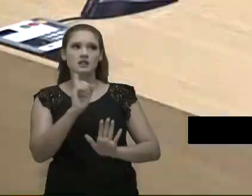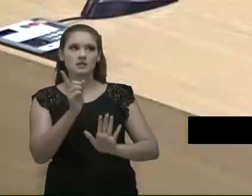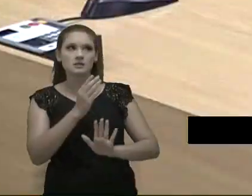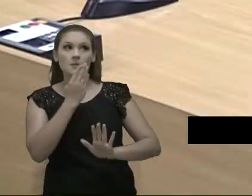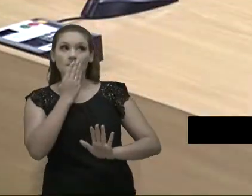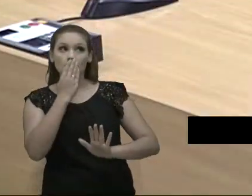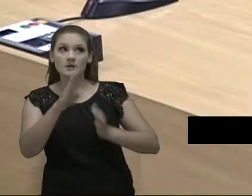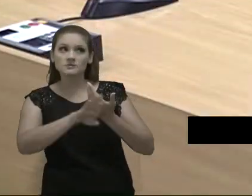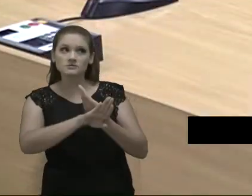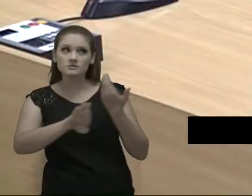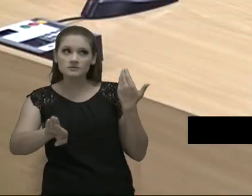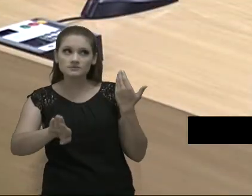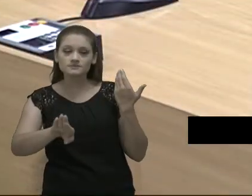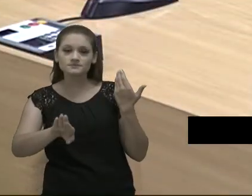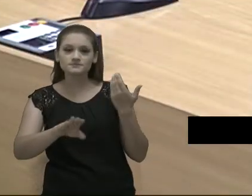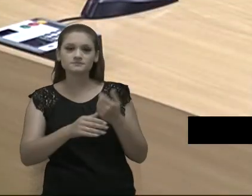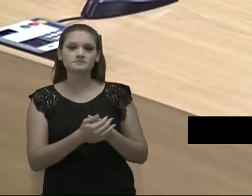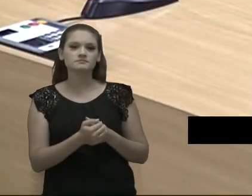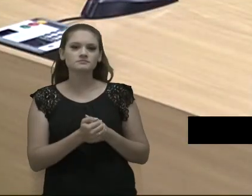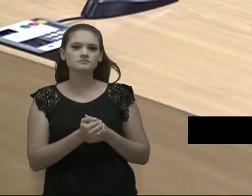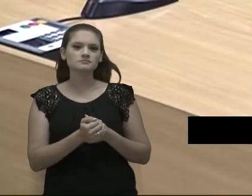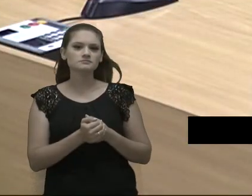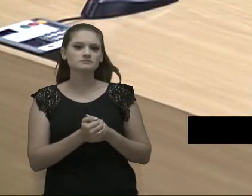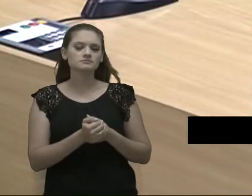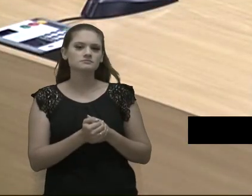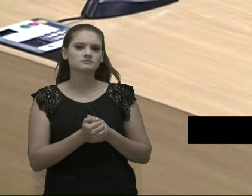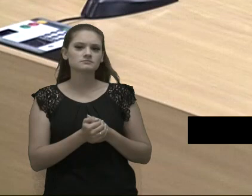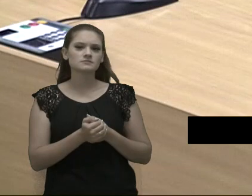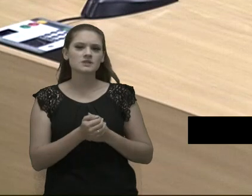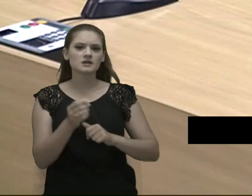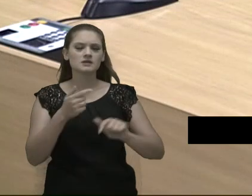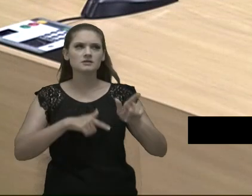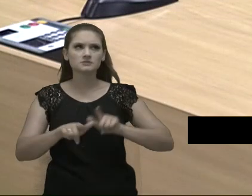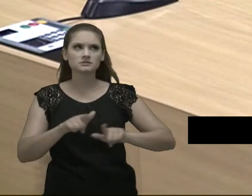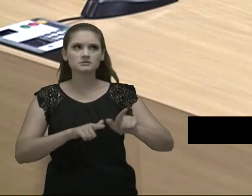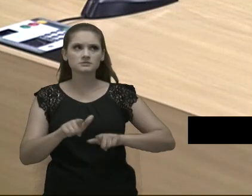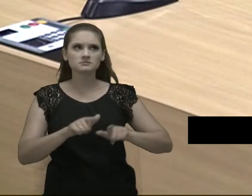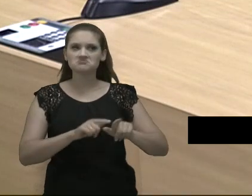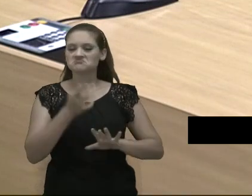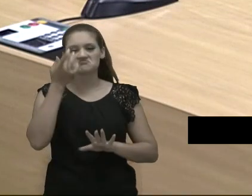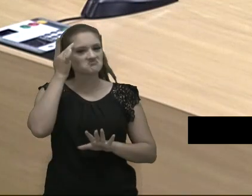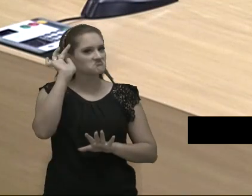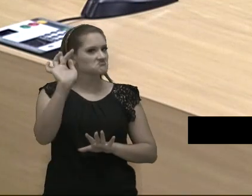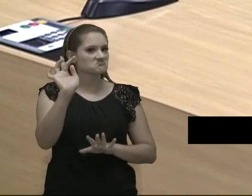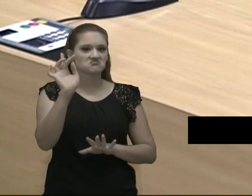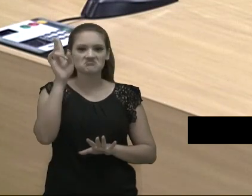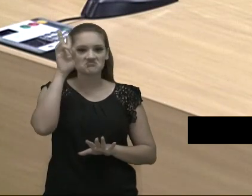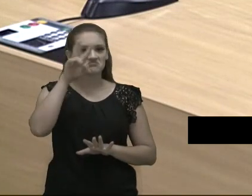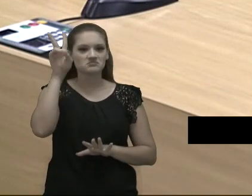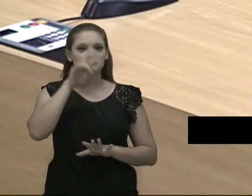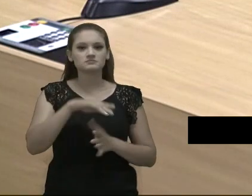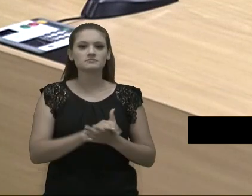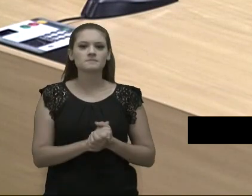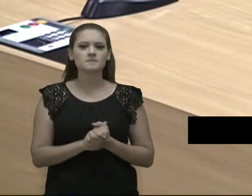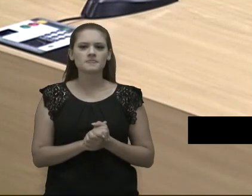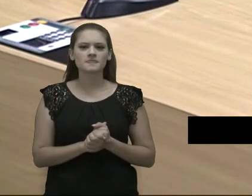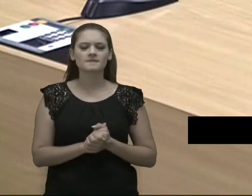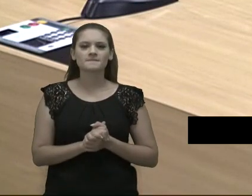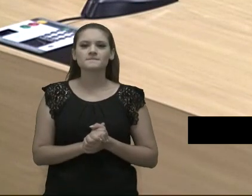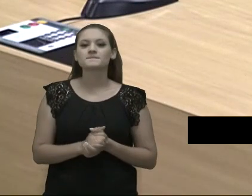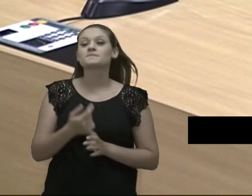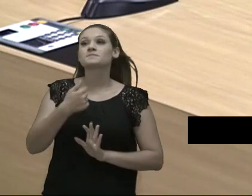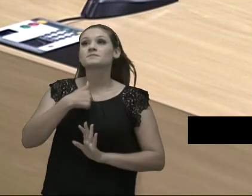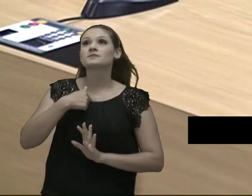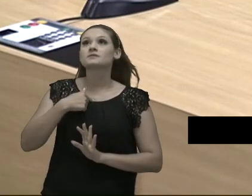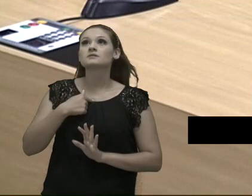solicitou afastamento. Quanto tempo ela prestou serviço no município? Ela prestou serviço, eu não sei, não me recordo. O doutor... O senhor está lá há quanto tempo?